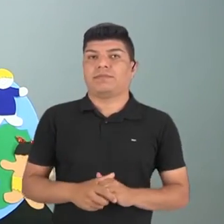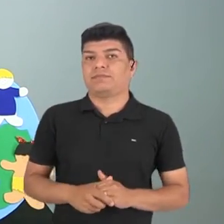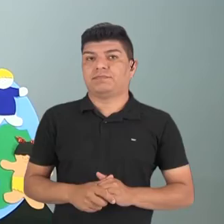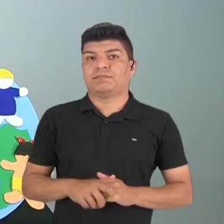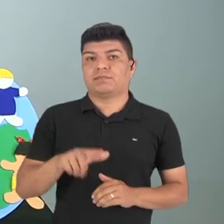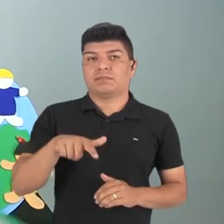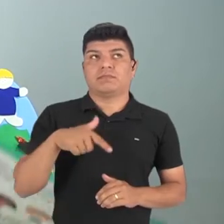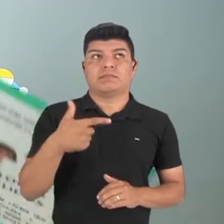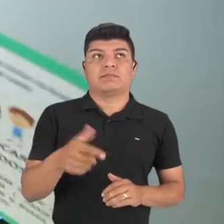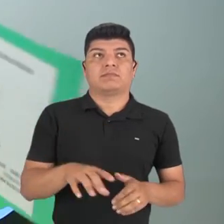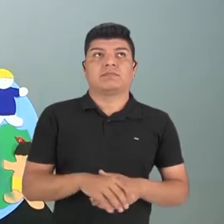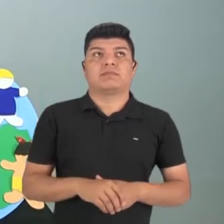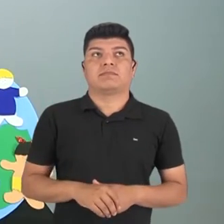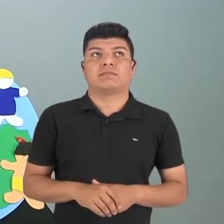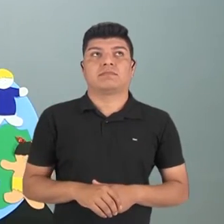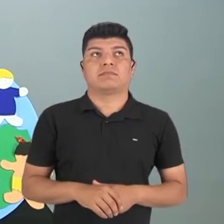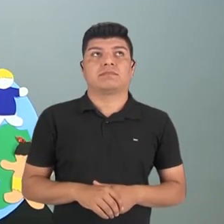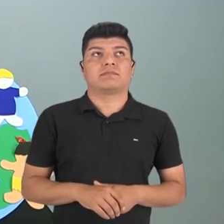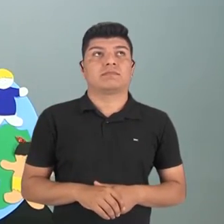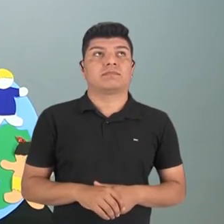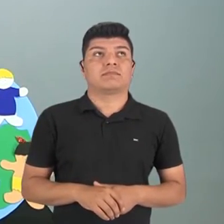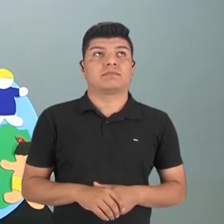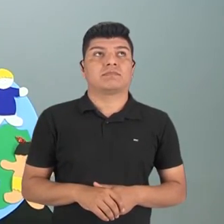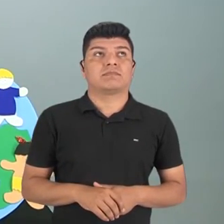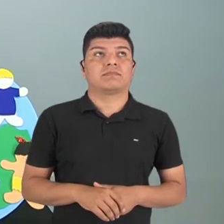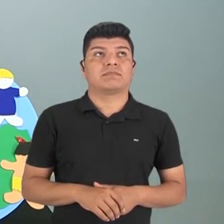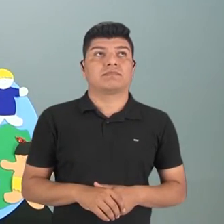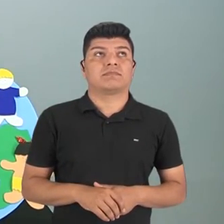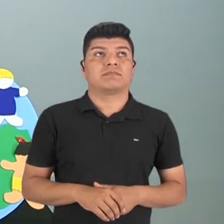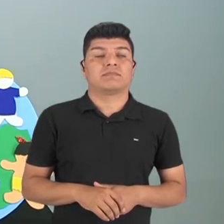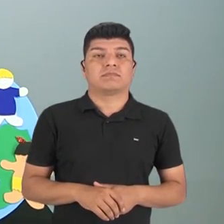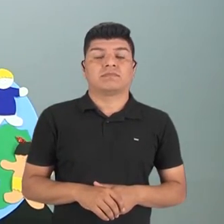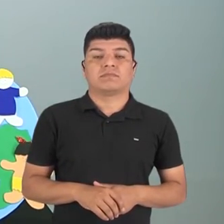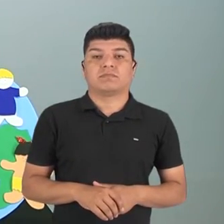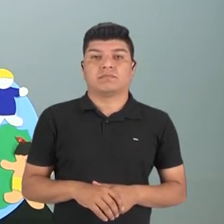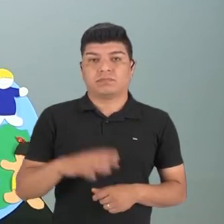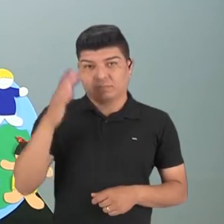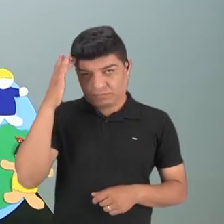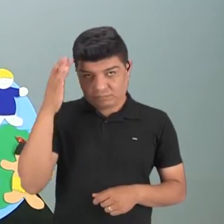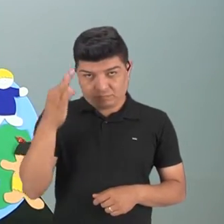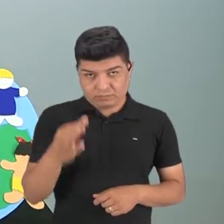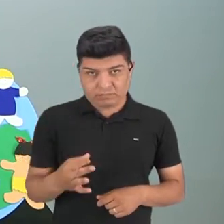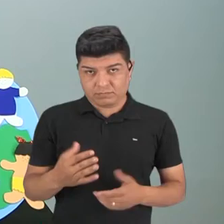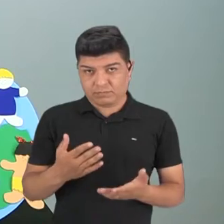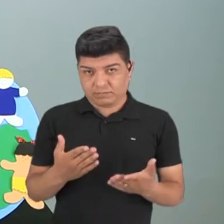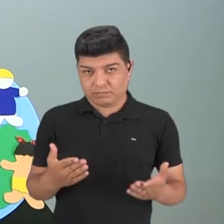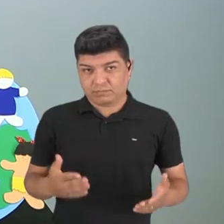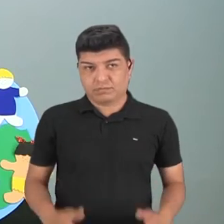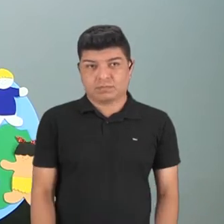o próximo. Vamos ver se você vai acertar.